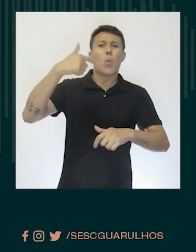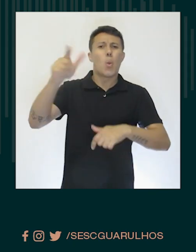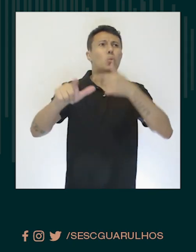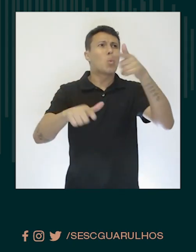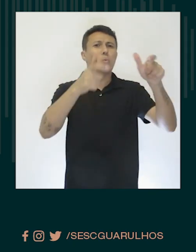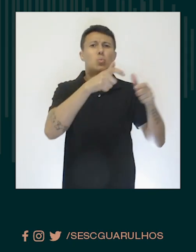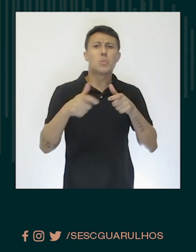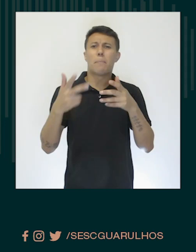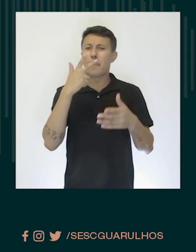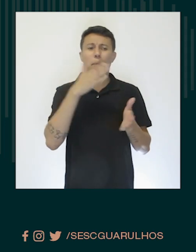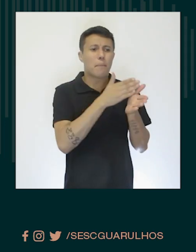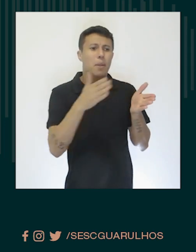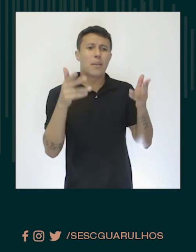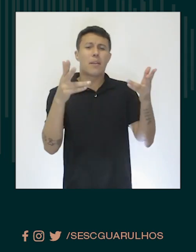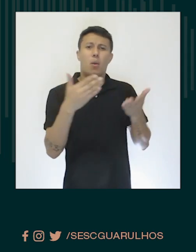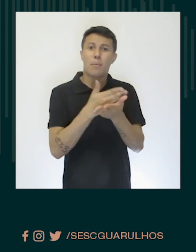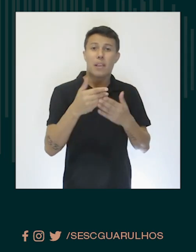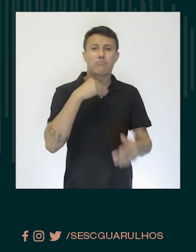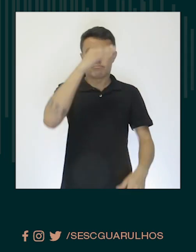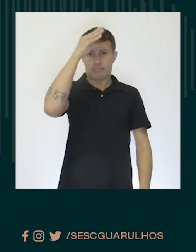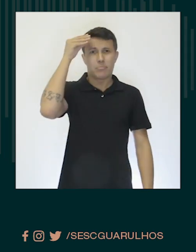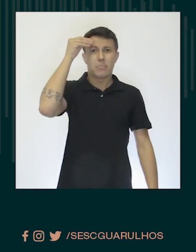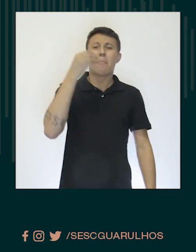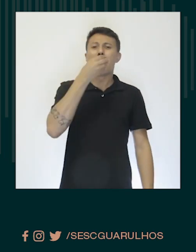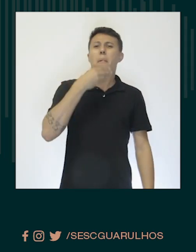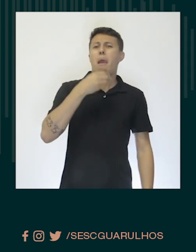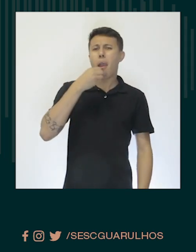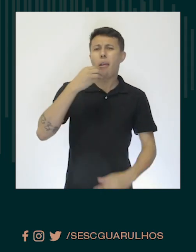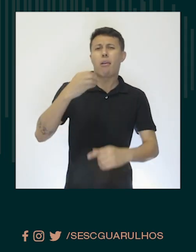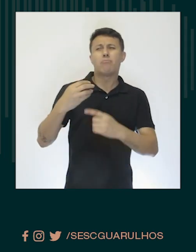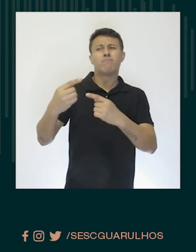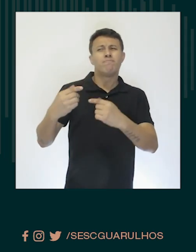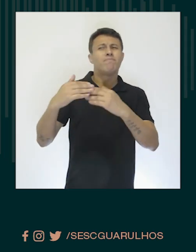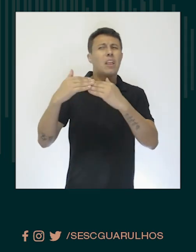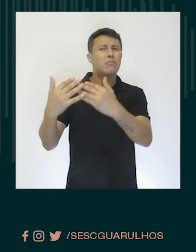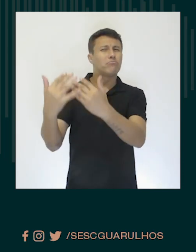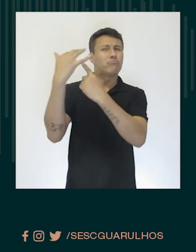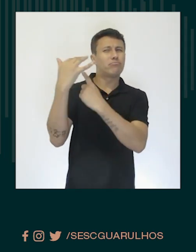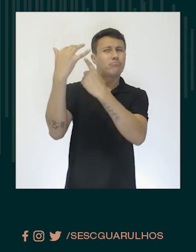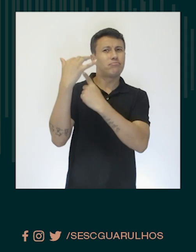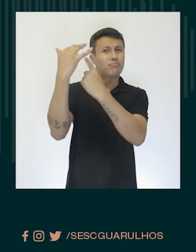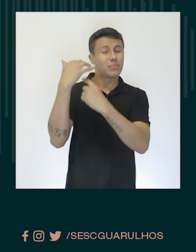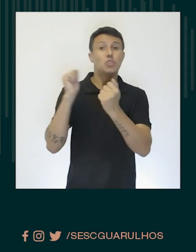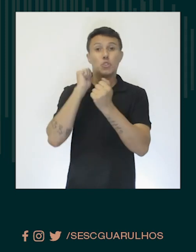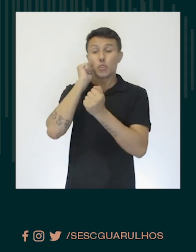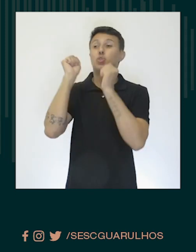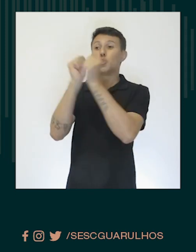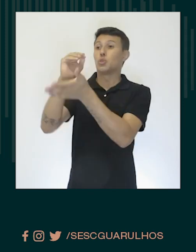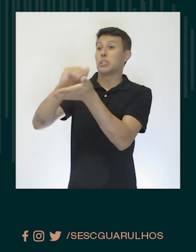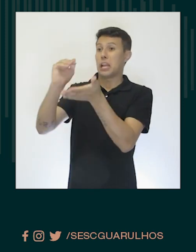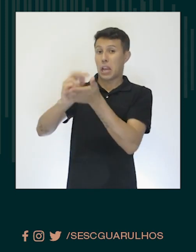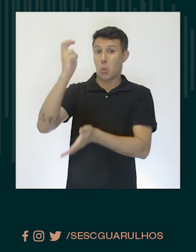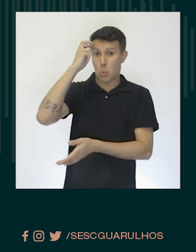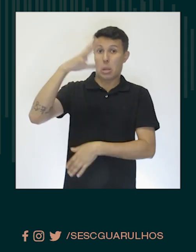muito fã. Provavelmente nessa época eu comecei a conversar com o Perreca, ele me inspirou a falar com a Secretaria de Cultura